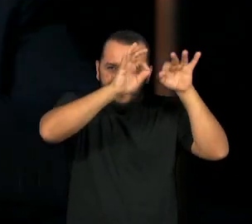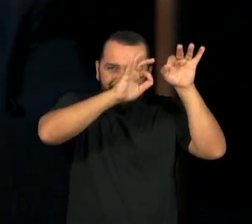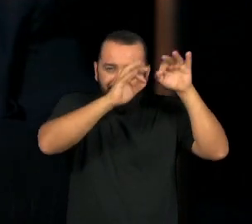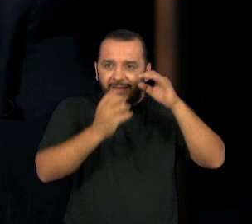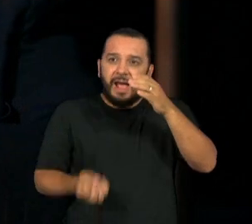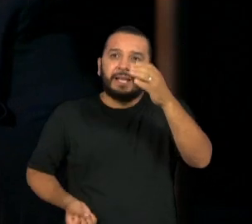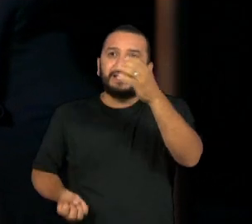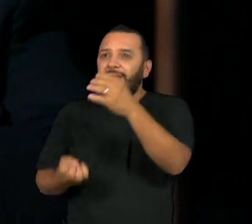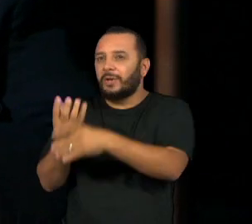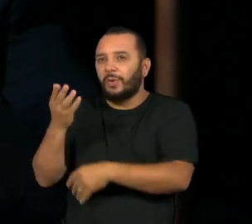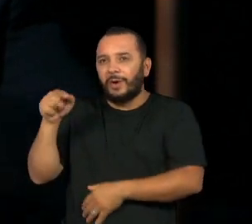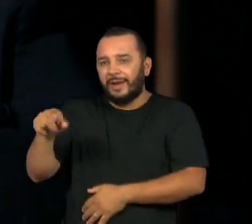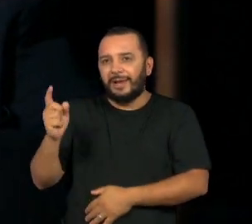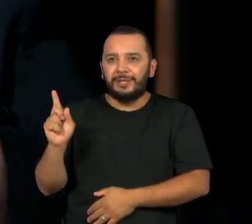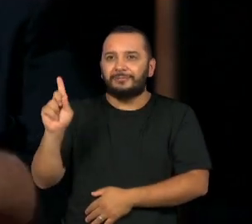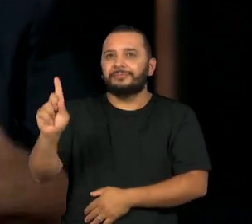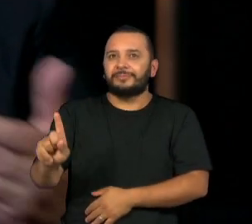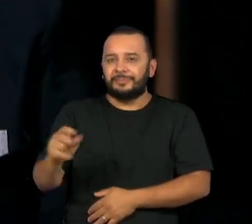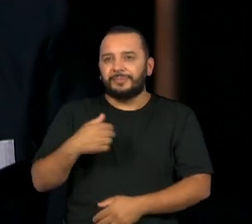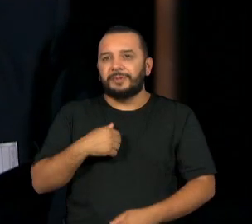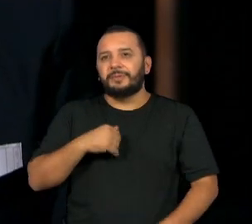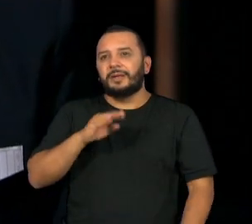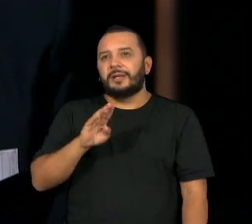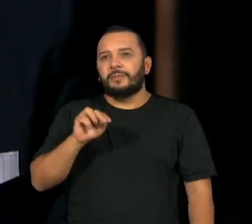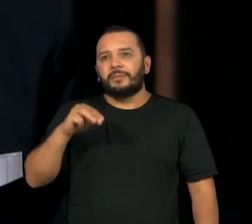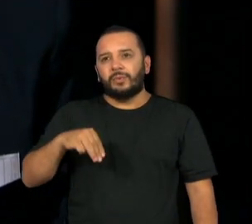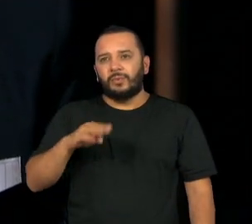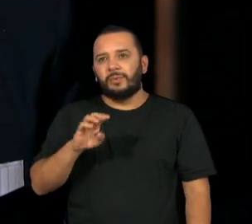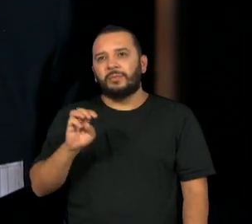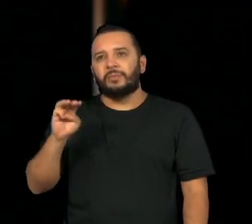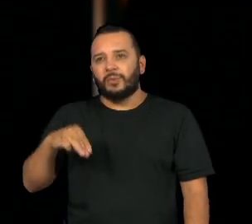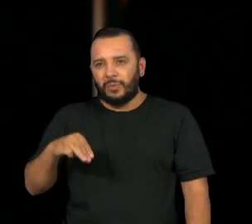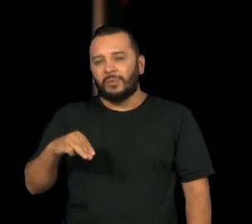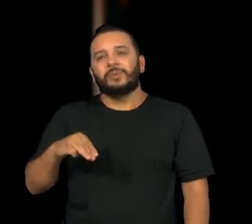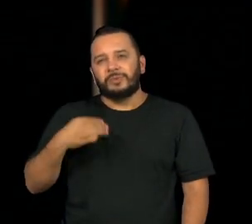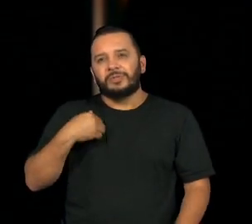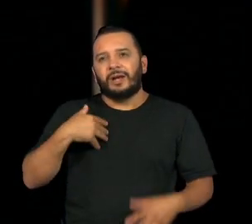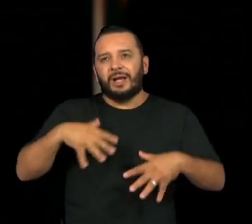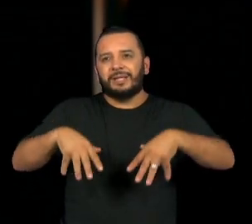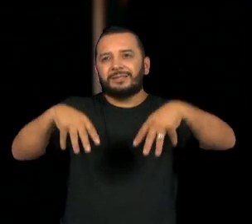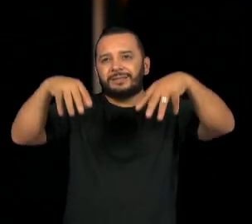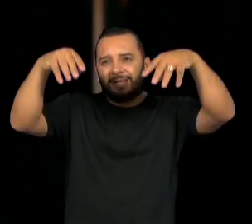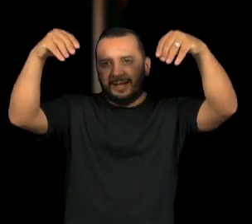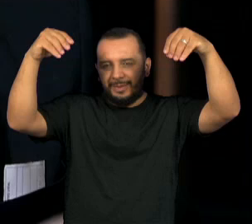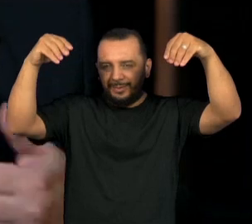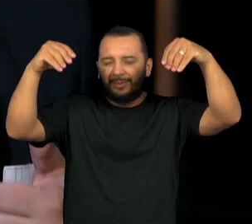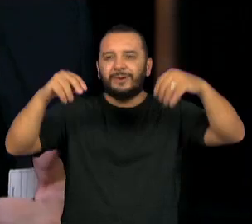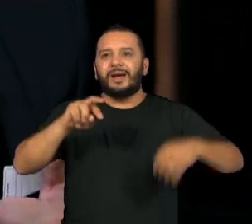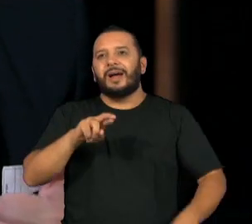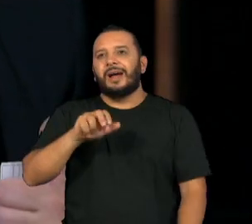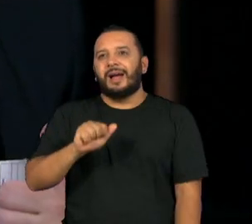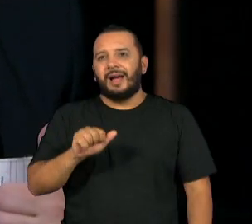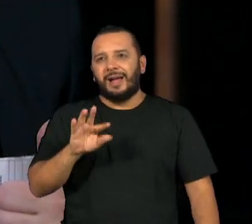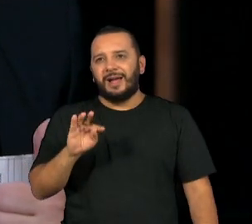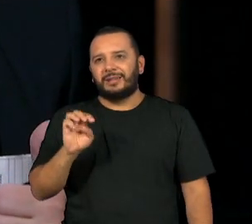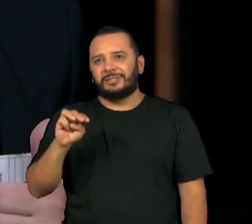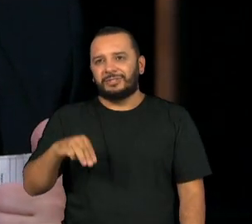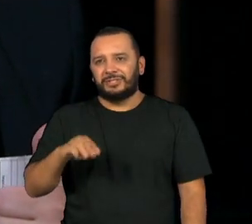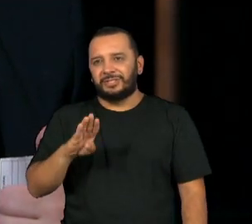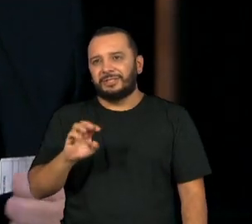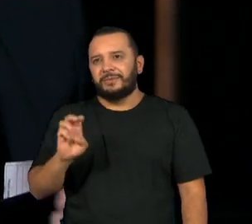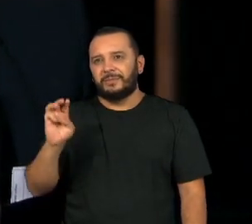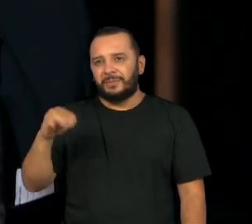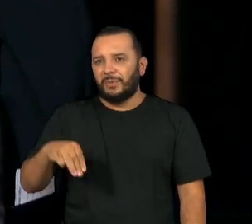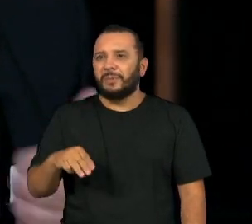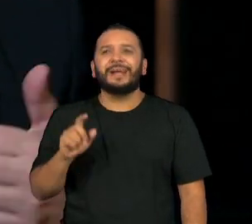para o visível. Bum, bum, bum, Castelo Rá-Tim-Bum. Olha aí. Legal, existe isso? Existe, mas